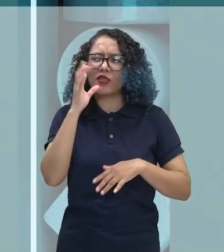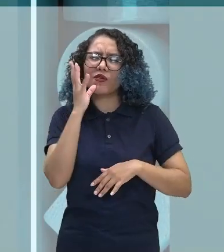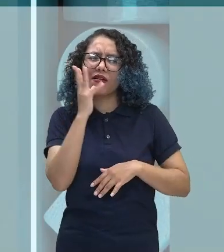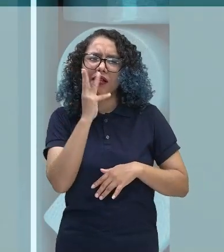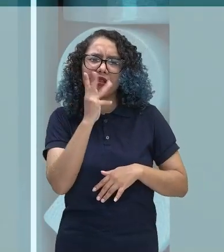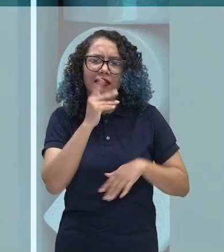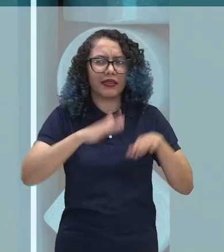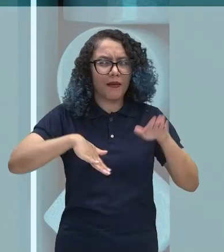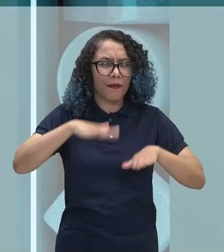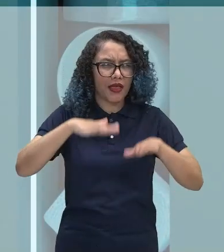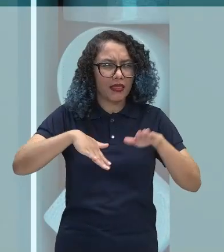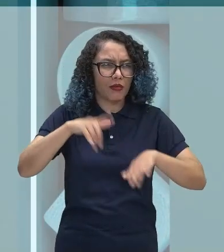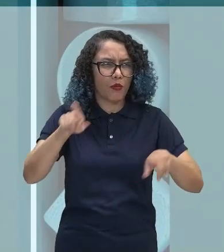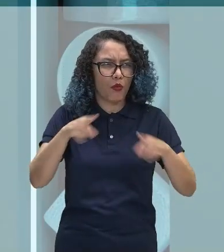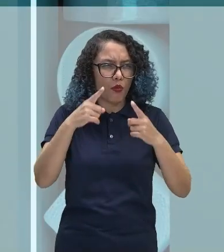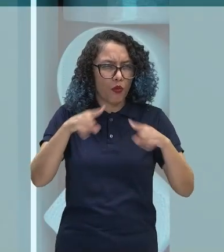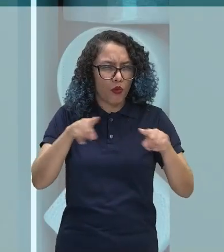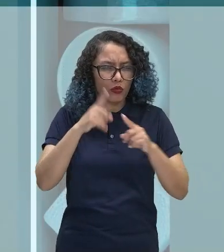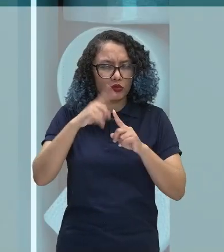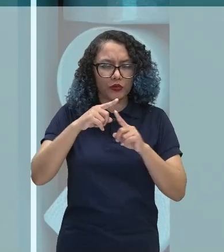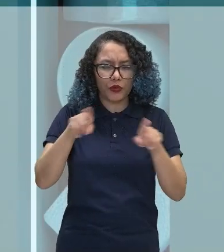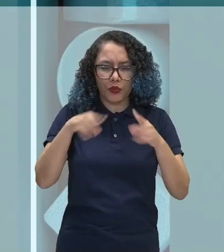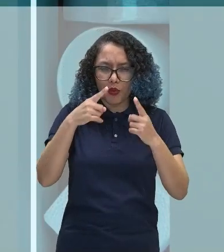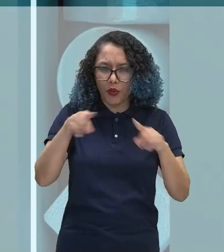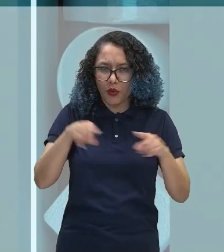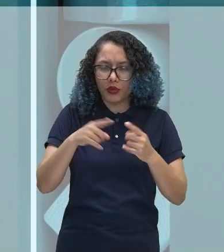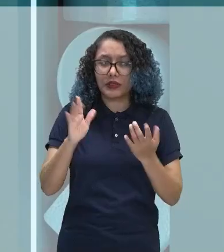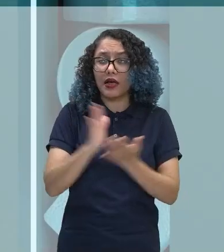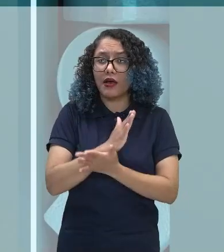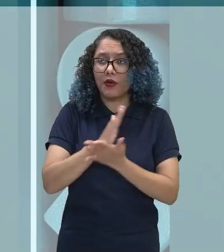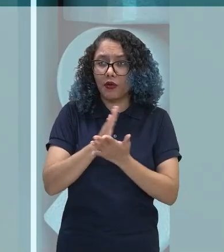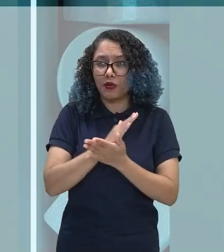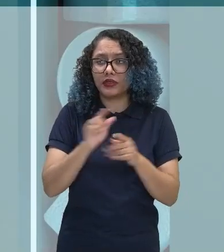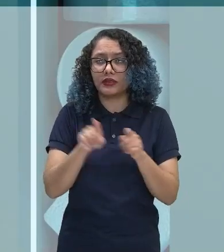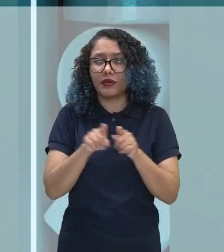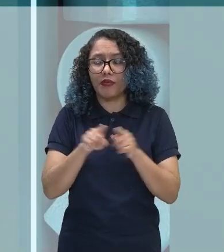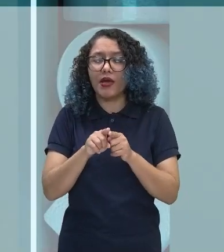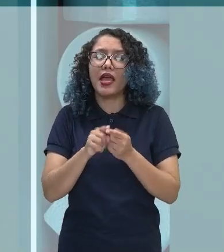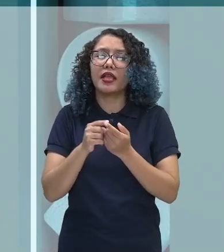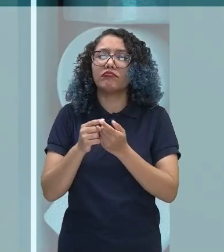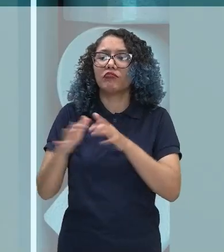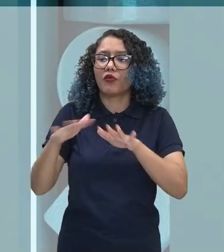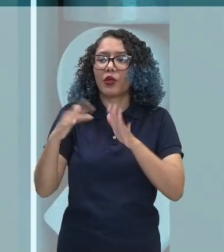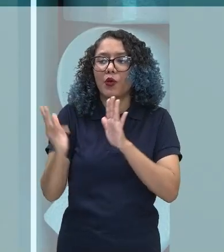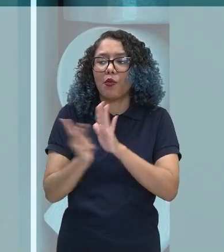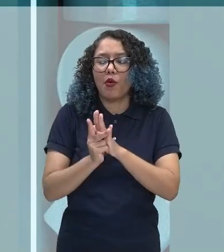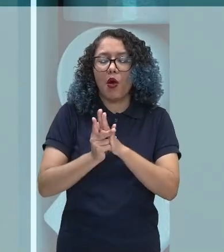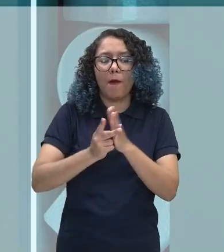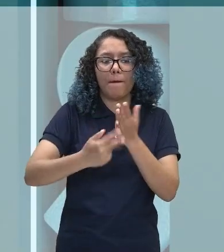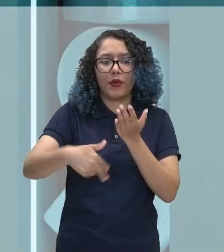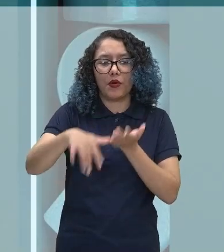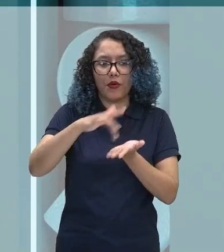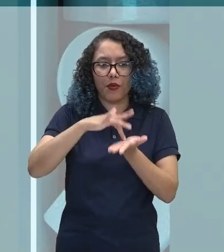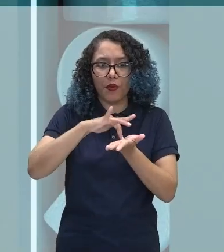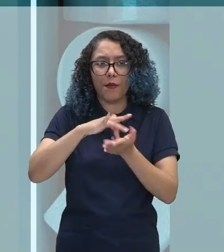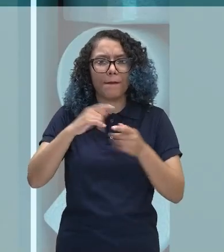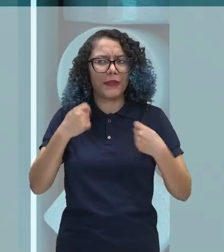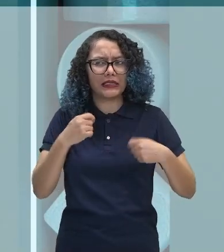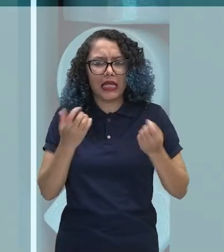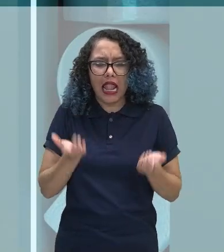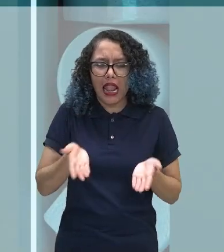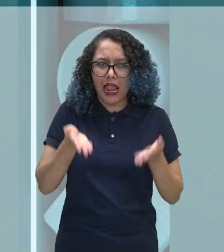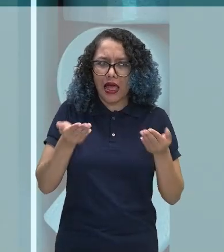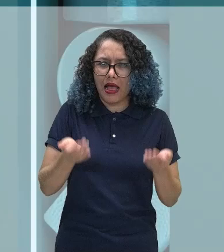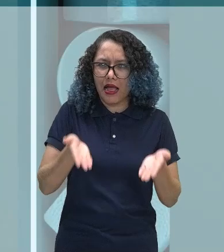da música ali. Algumas coreografias do balé clássico, os bailarinos têm que ter uma leveza, então